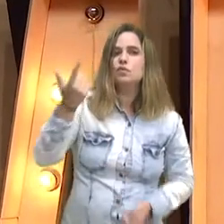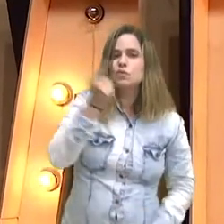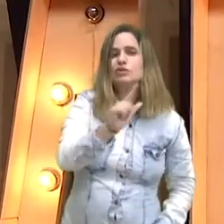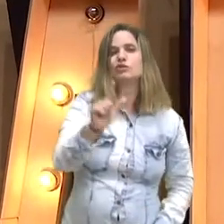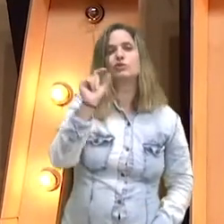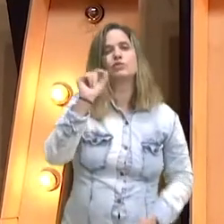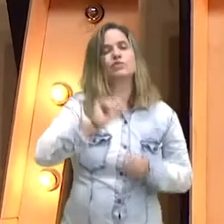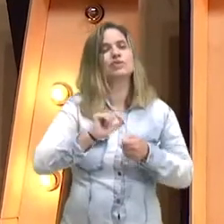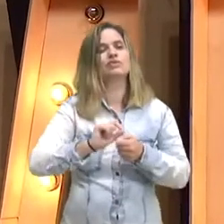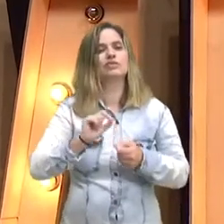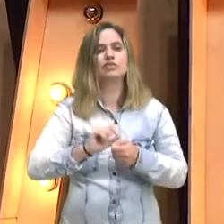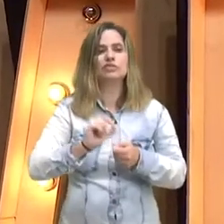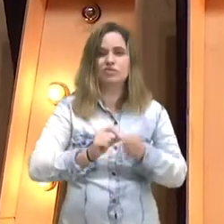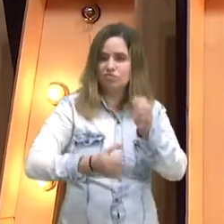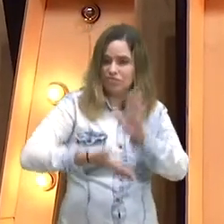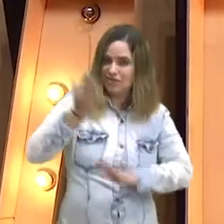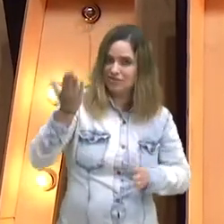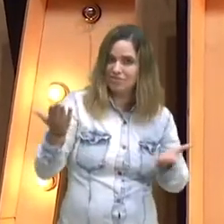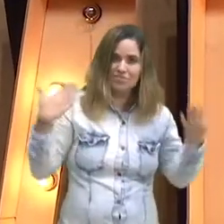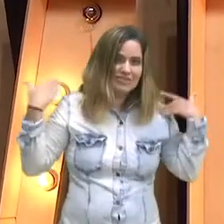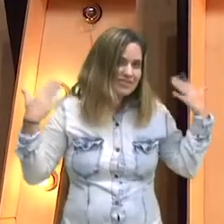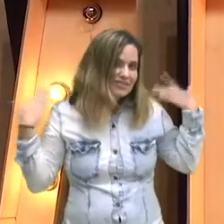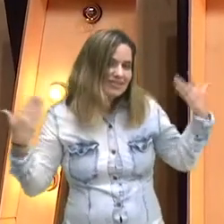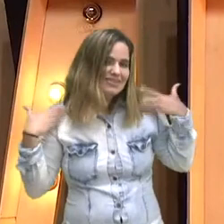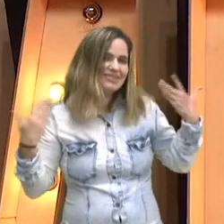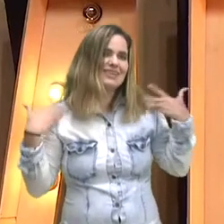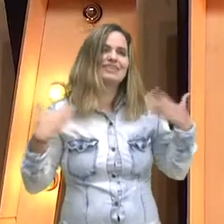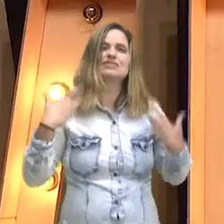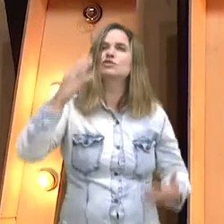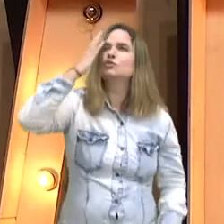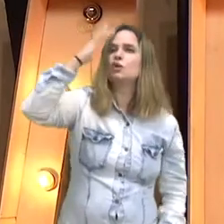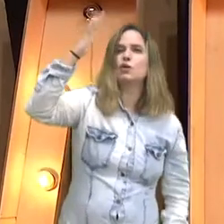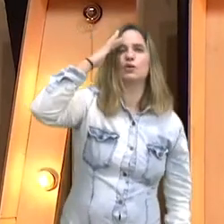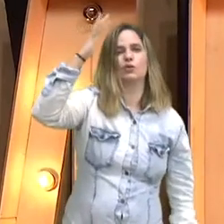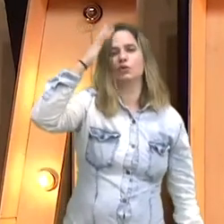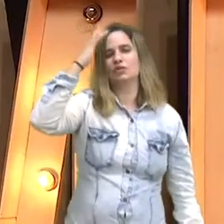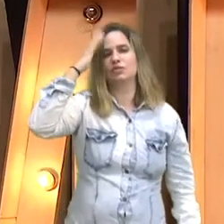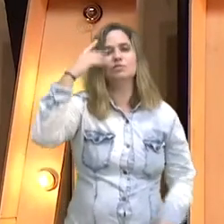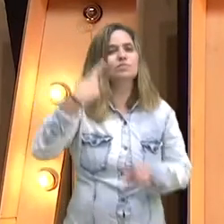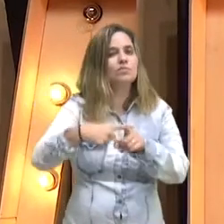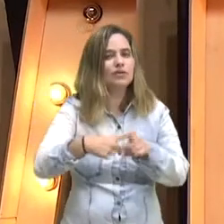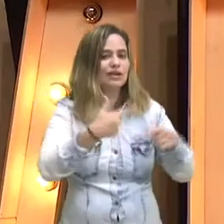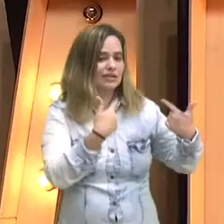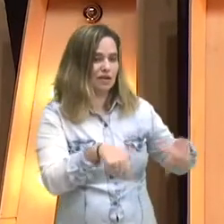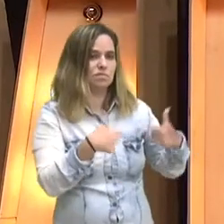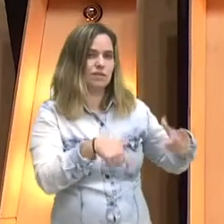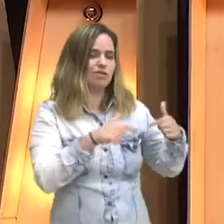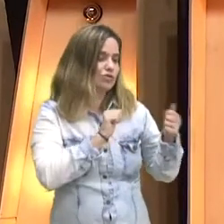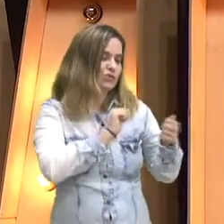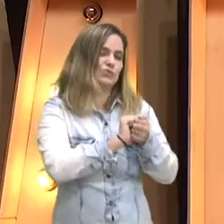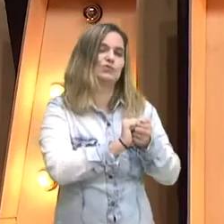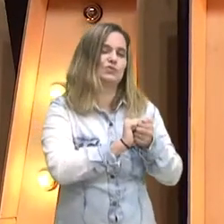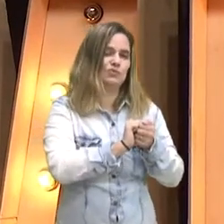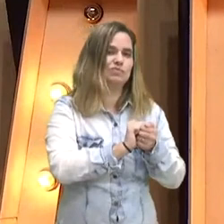uma viagem, montar um passeio dos sonhos, porque juntos eles trabalharam por isso. Não é maravilhoso isso? Quando a